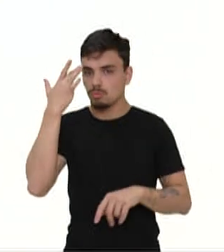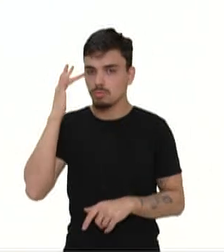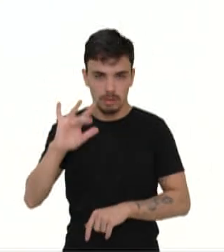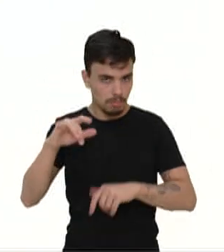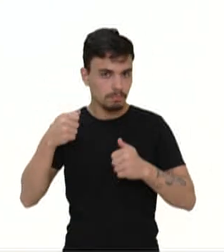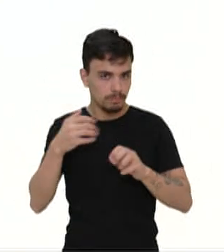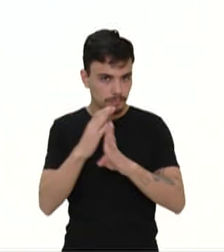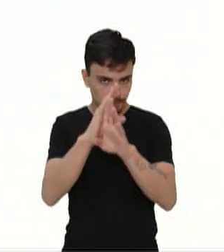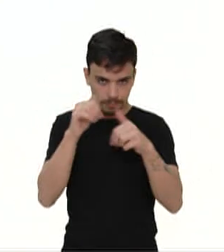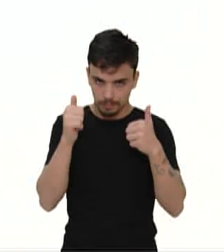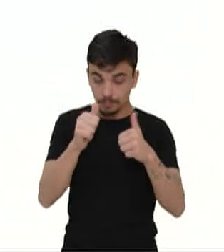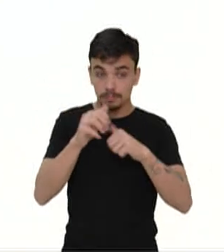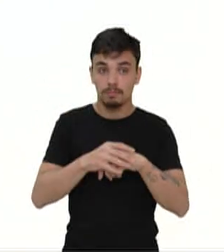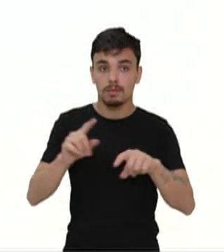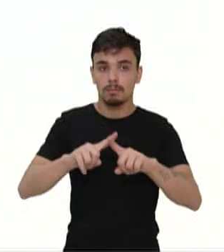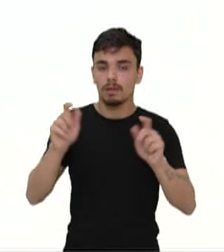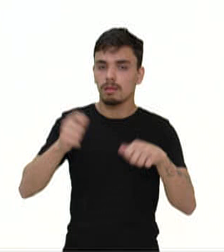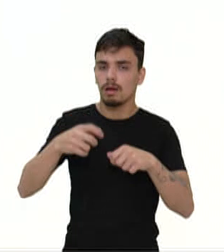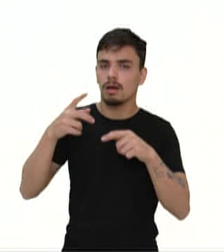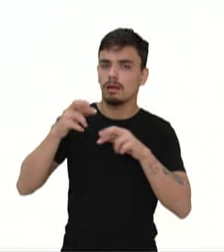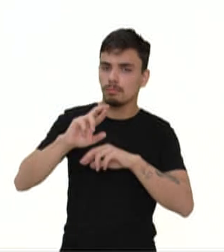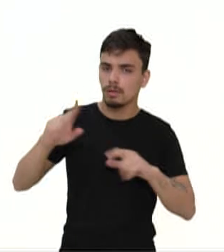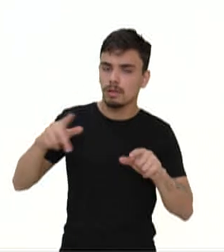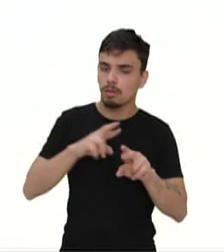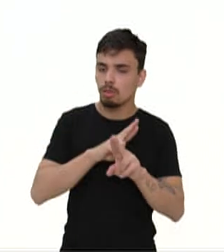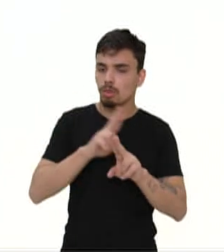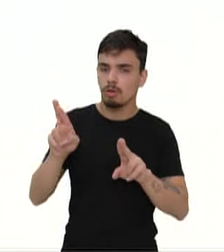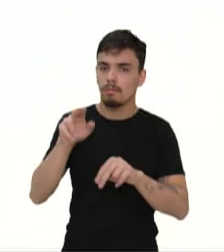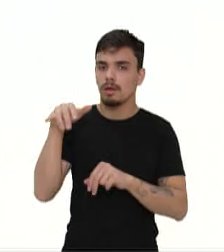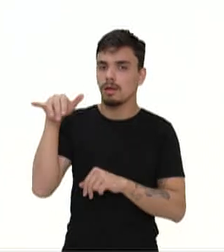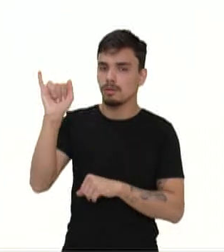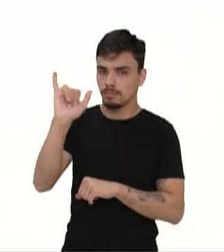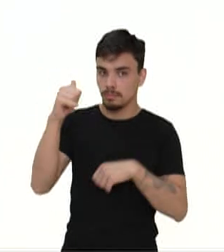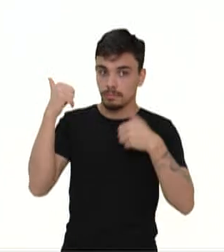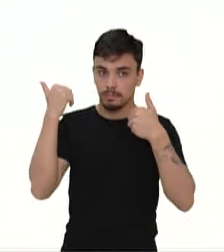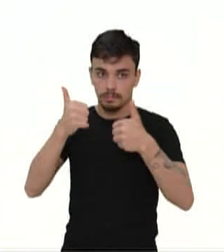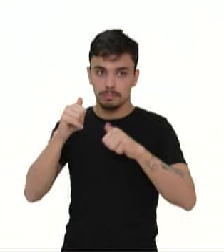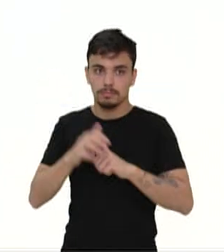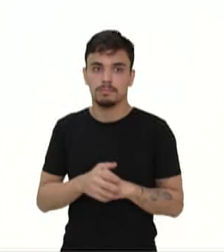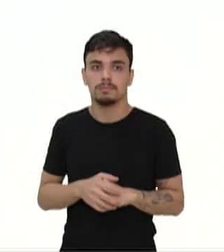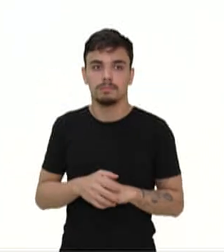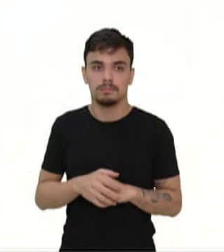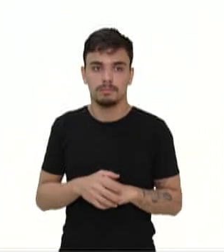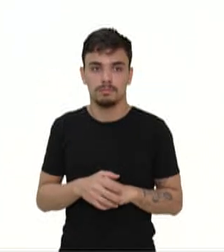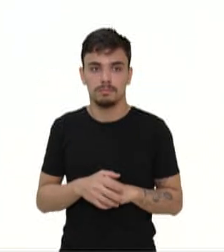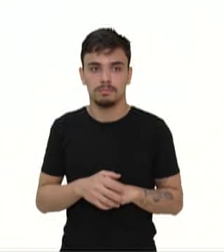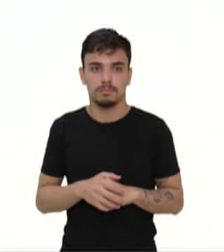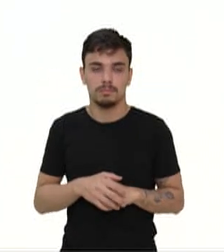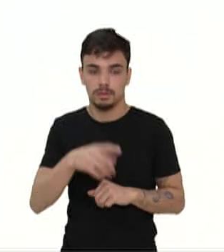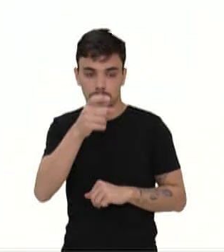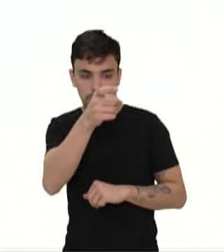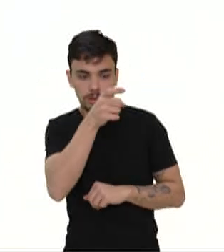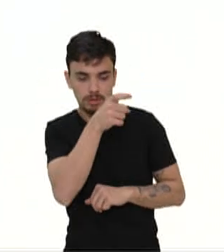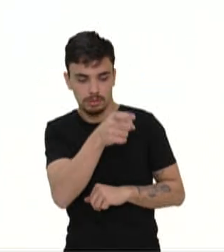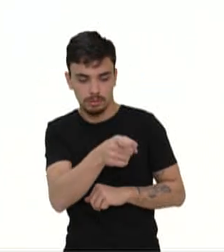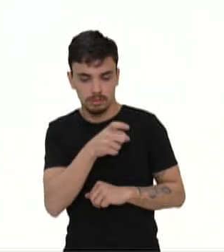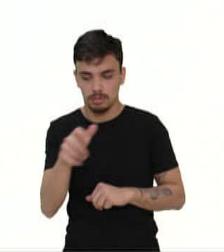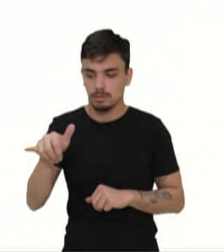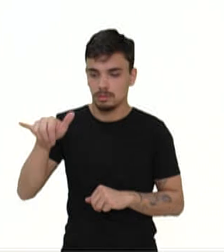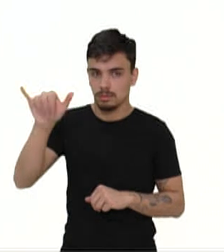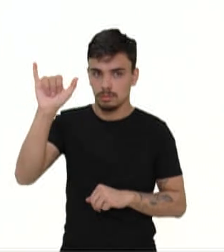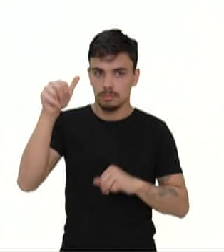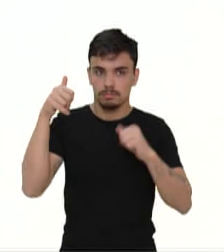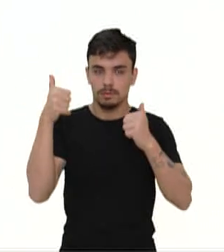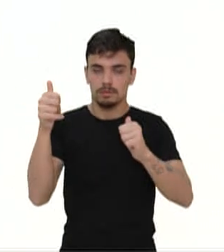né? Então, como pode ser diferente, eu chamei de y. Então, aqui tem medida x, assim como aqui tem medida x, e lá tem medida